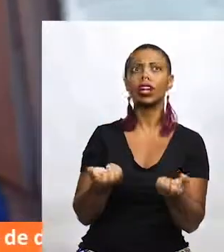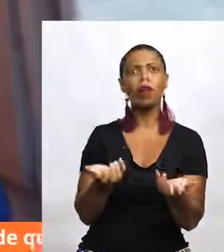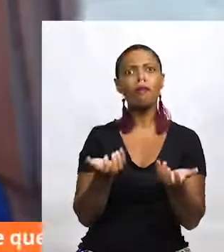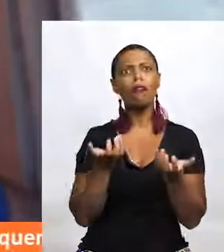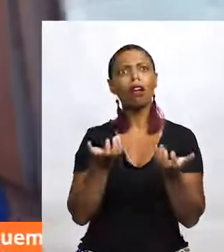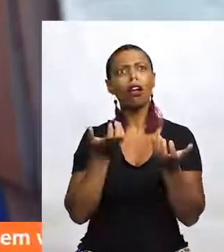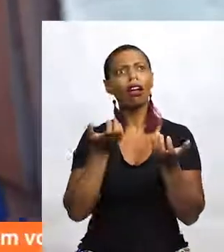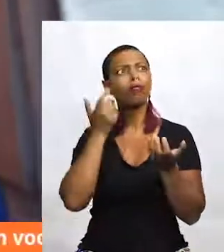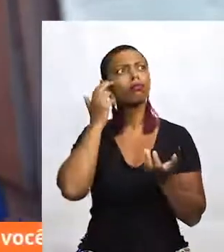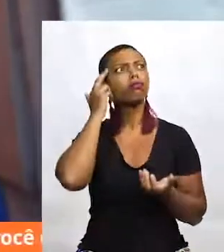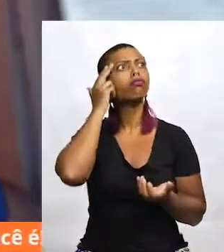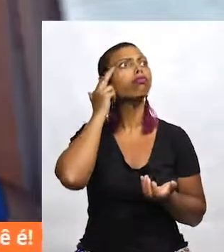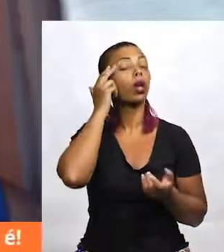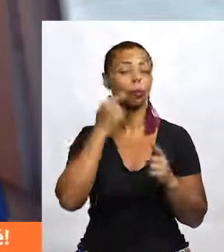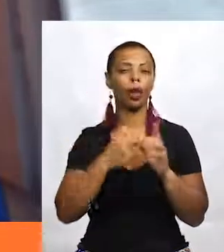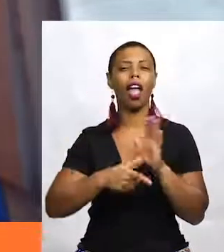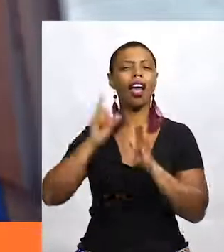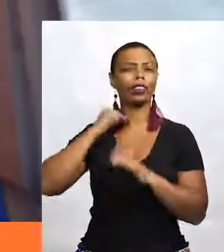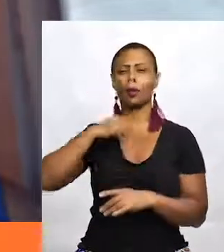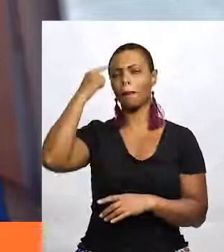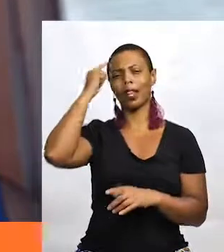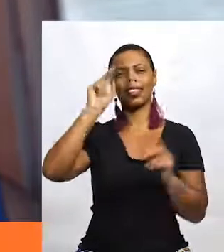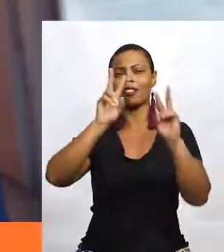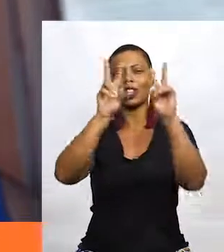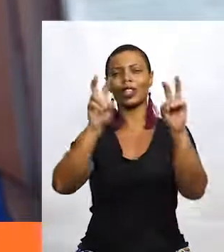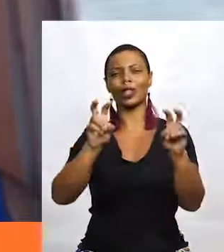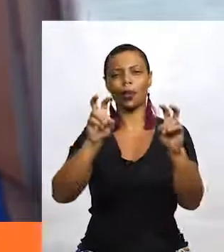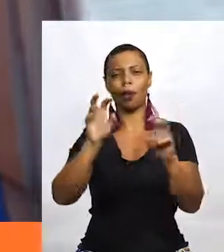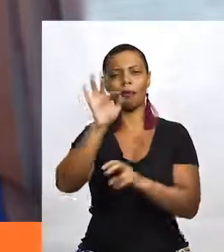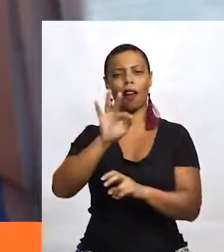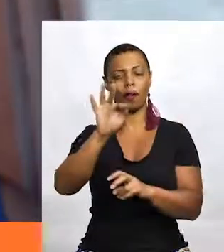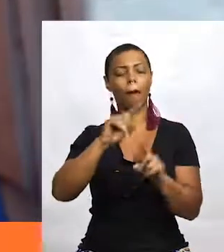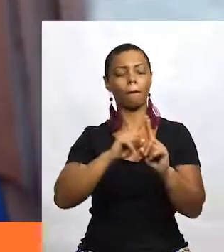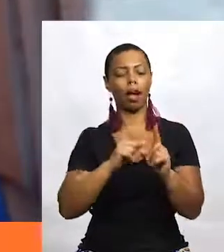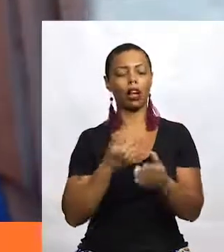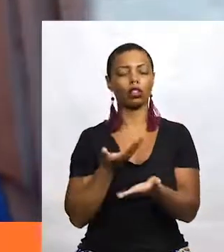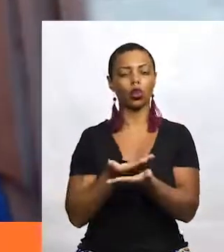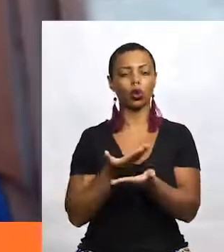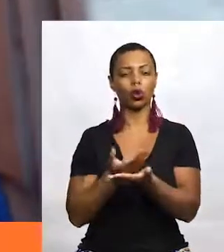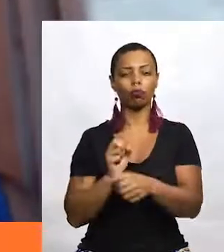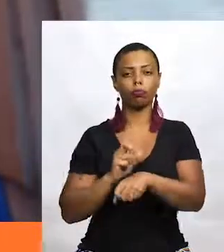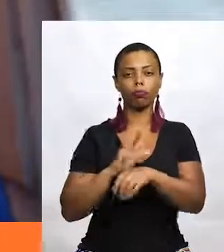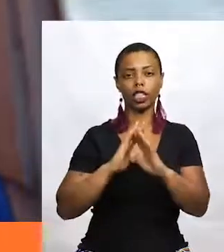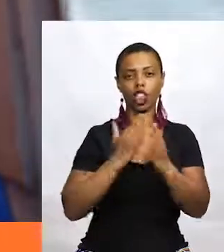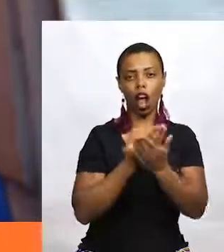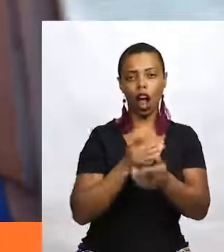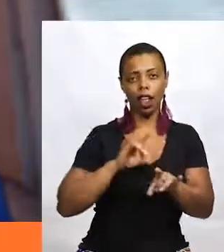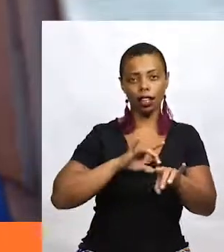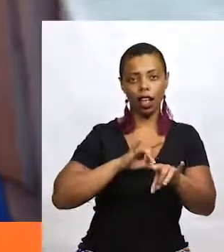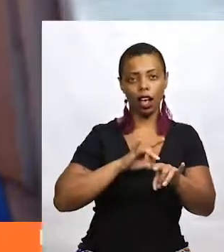não passava pelo radar fazer uma universidade, eu fui fazer o colégio técnico noturno,